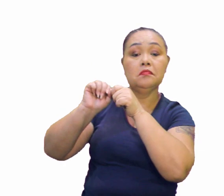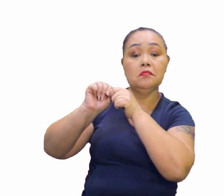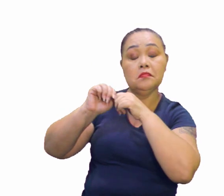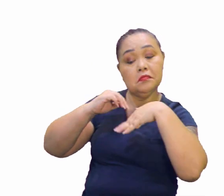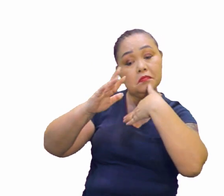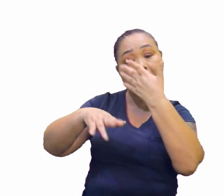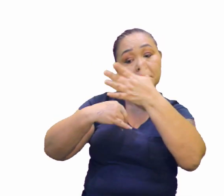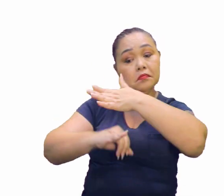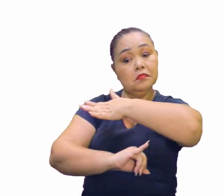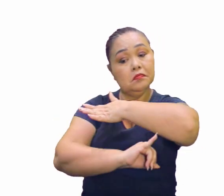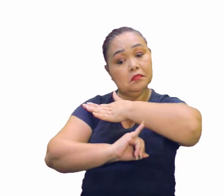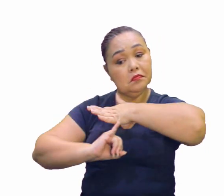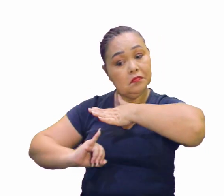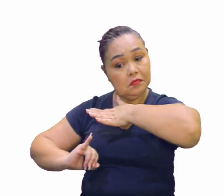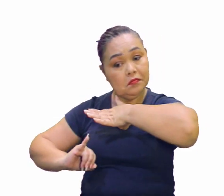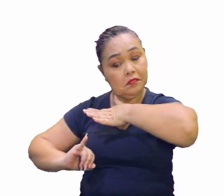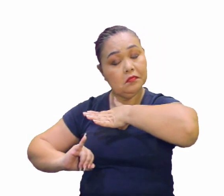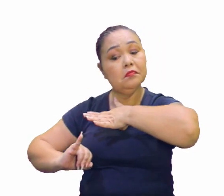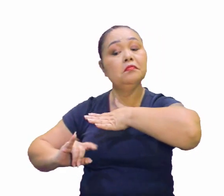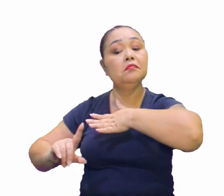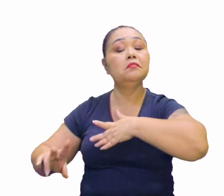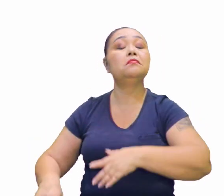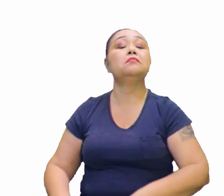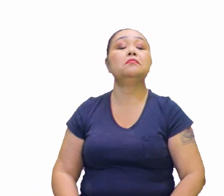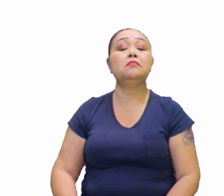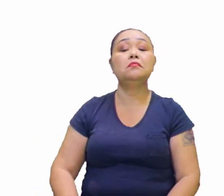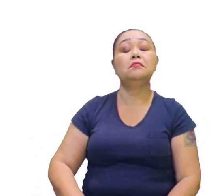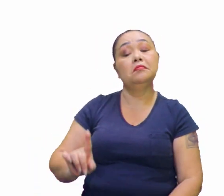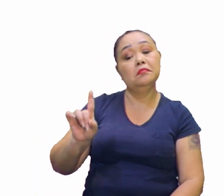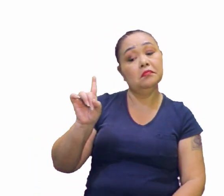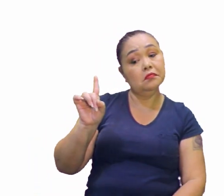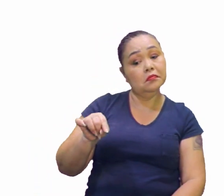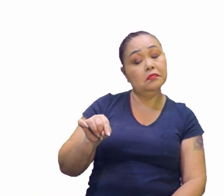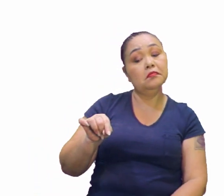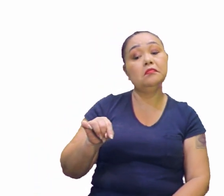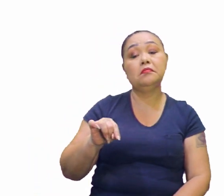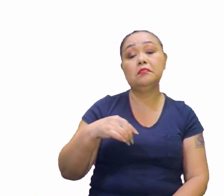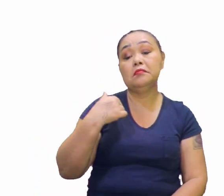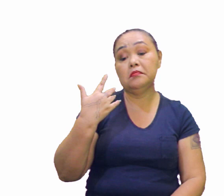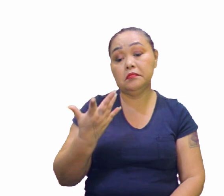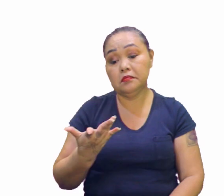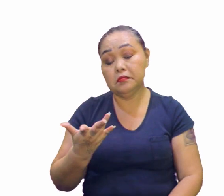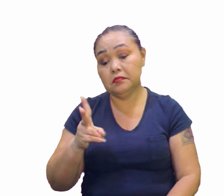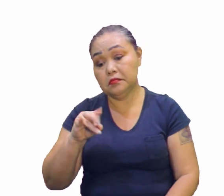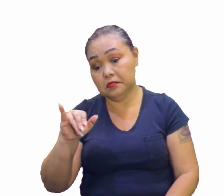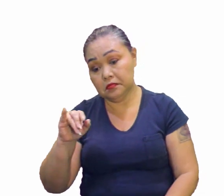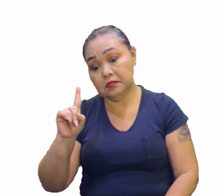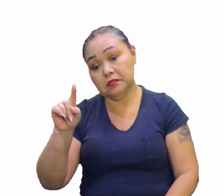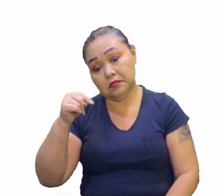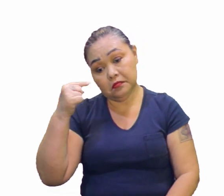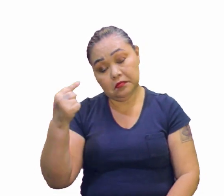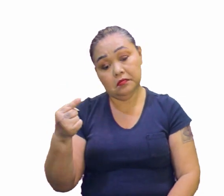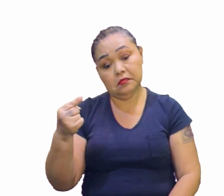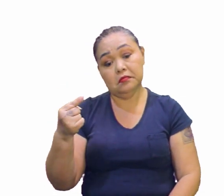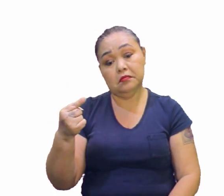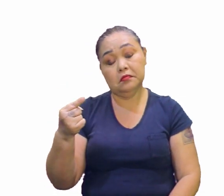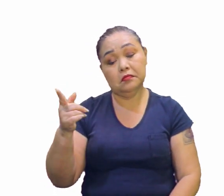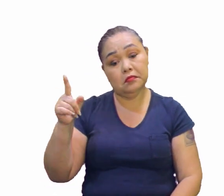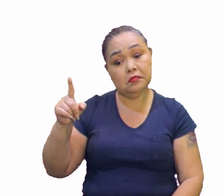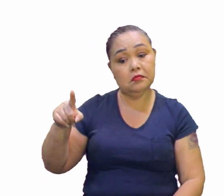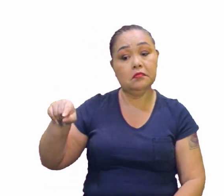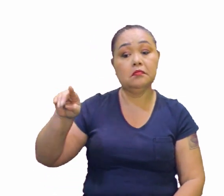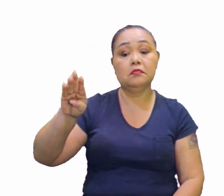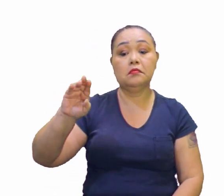o avanço da infraestrutura, ok? Que, obviamente, vai impactar